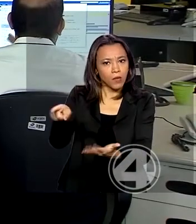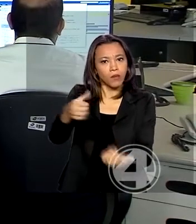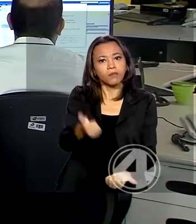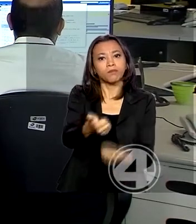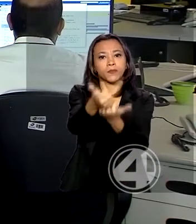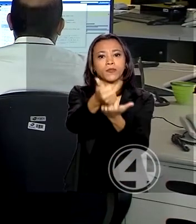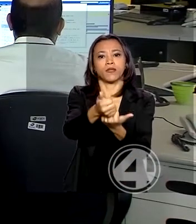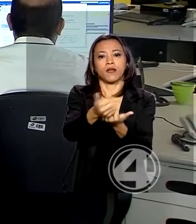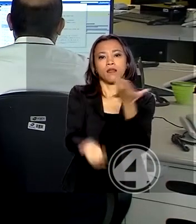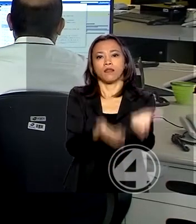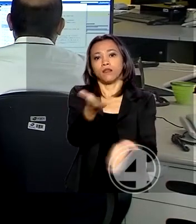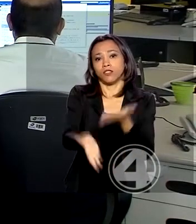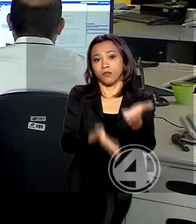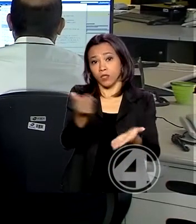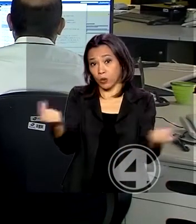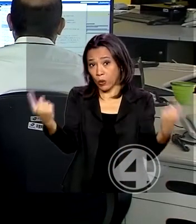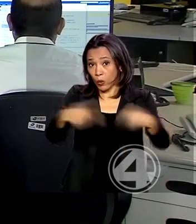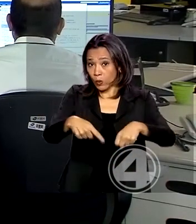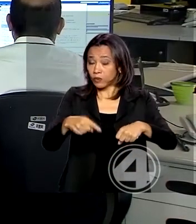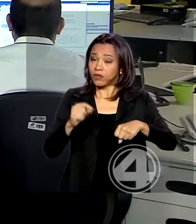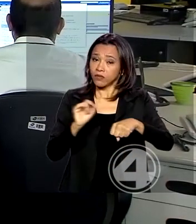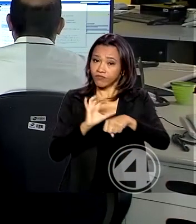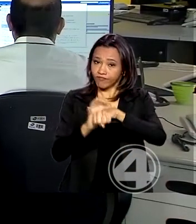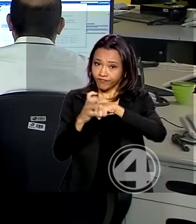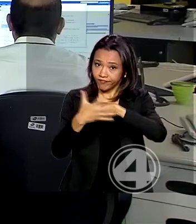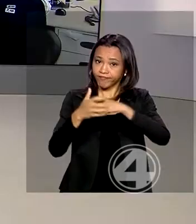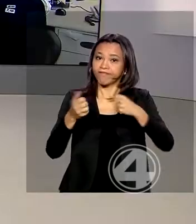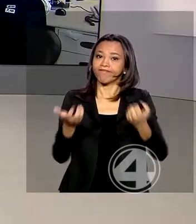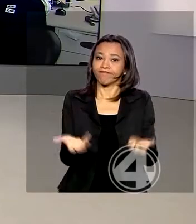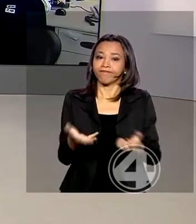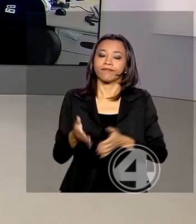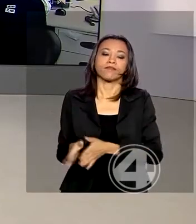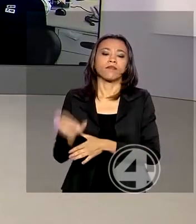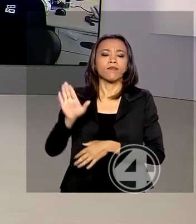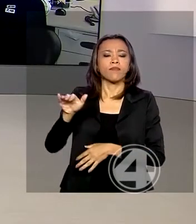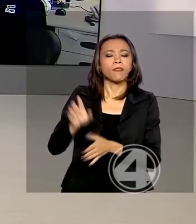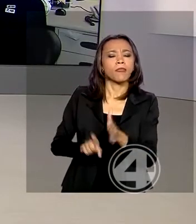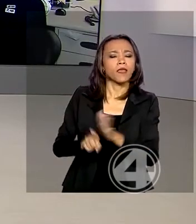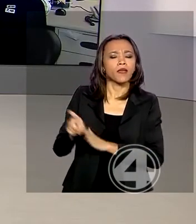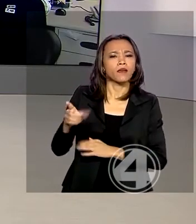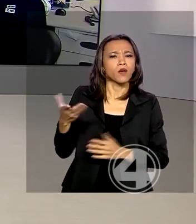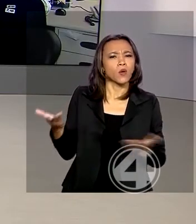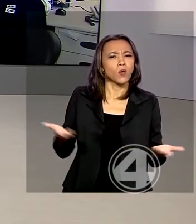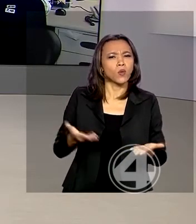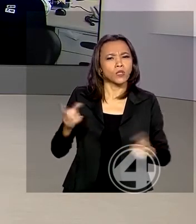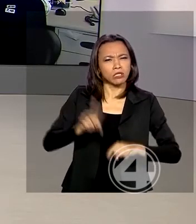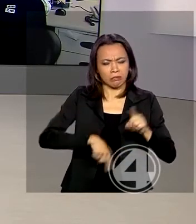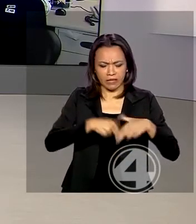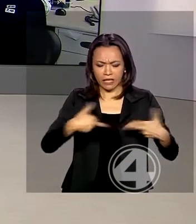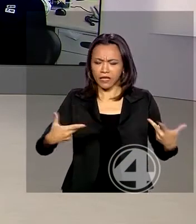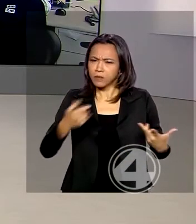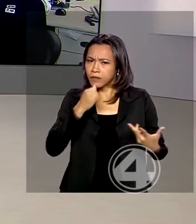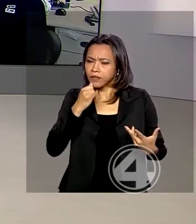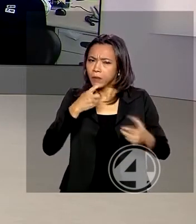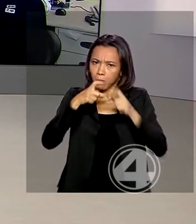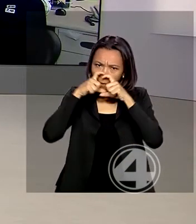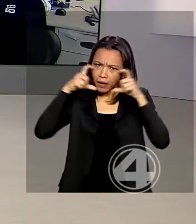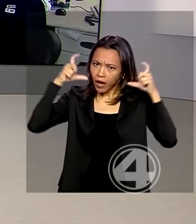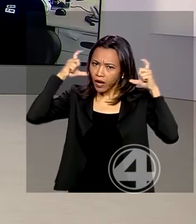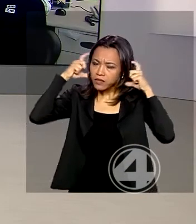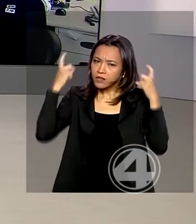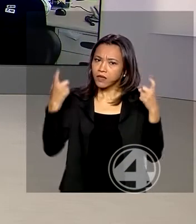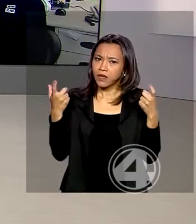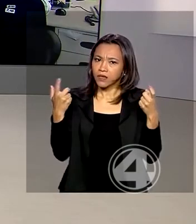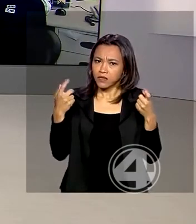à população contra pandemia do coronavírus partir de agora compra como máscaras por exemplo estão